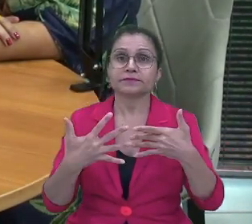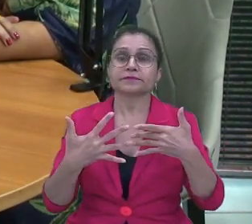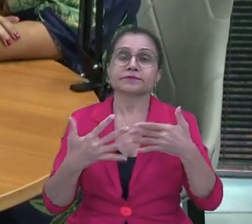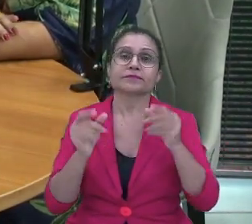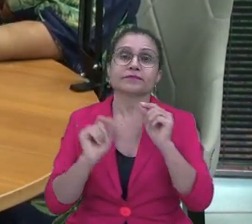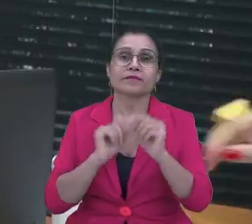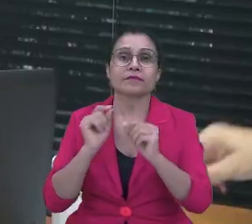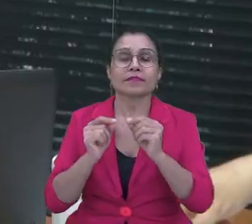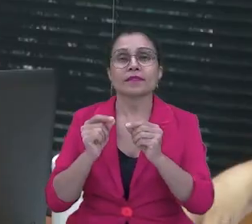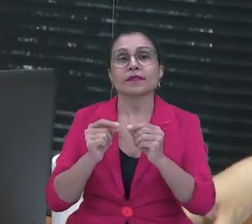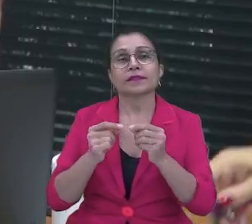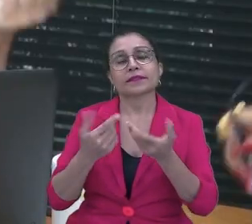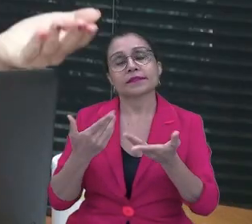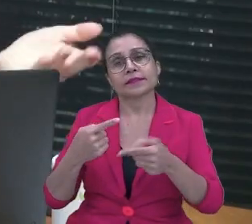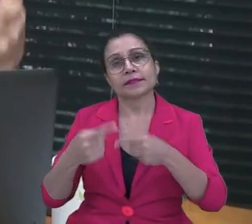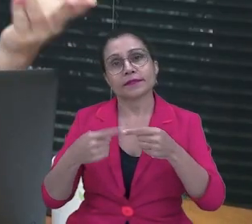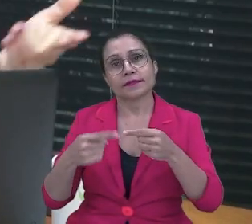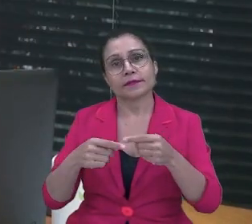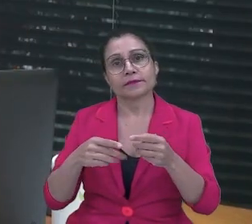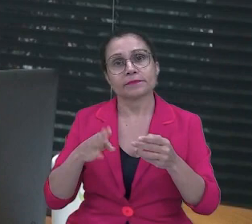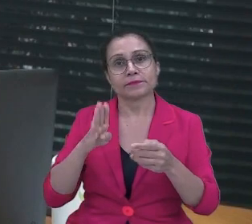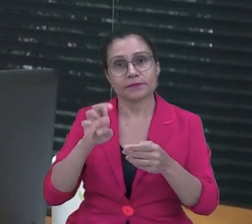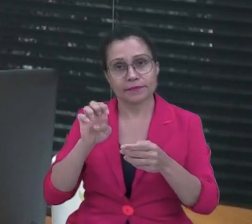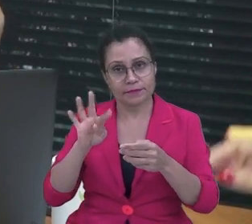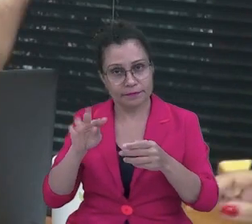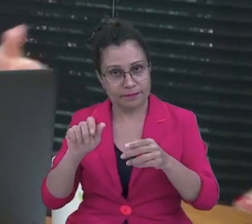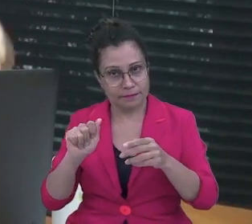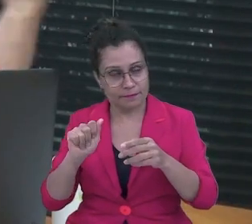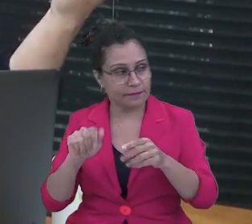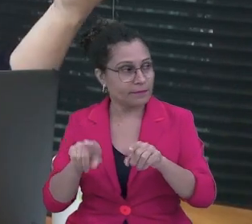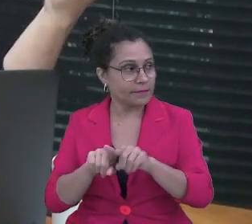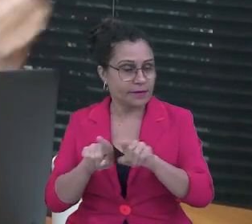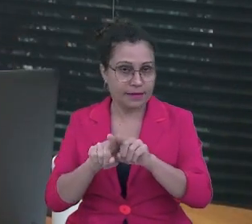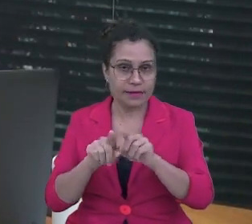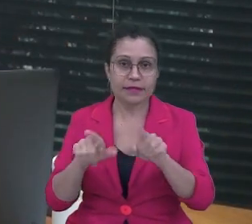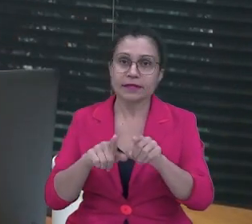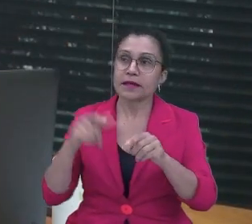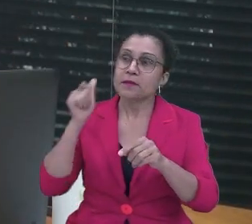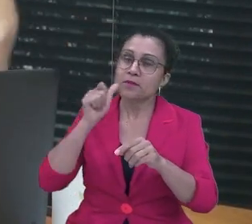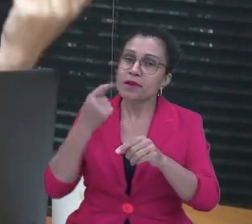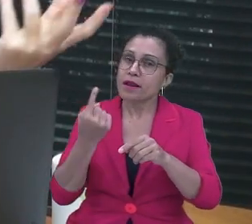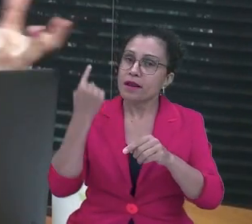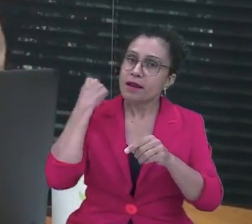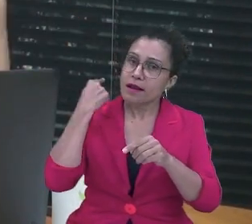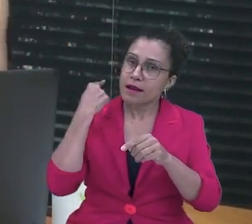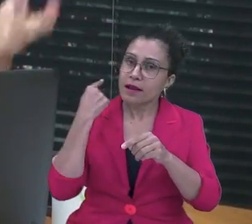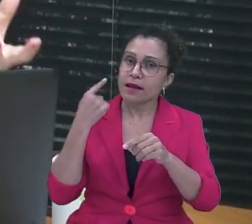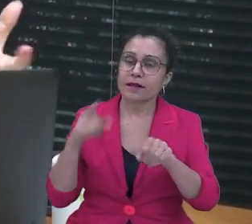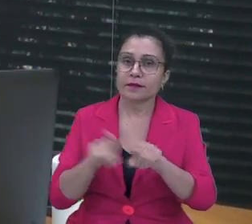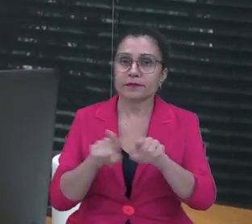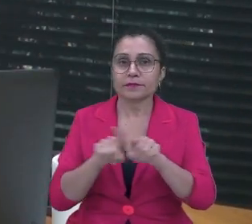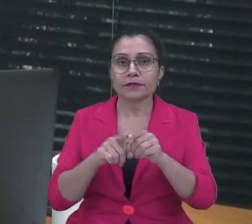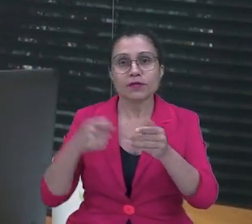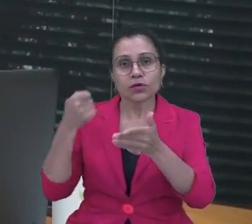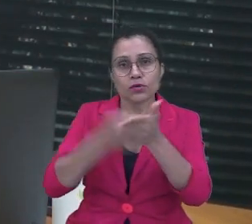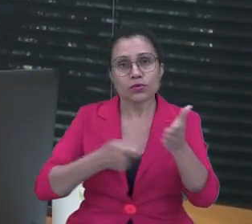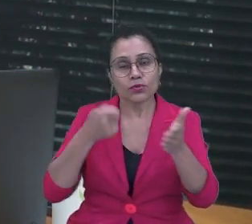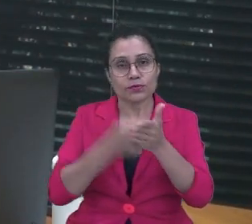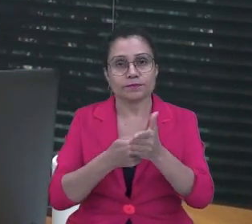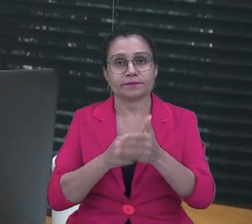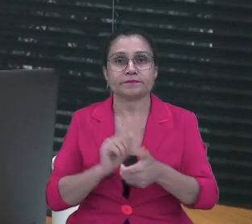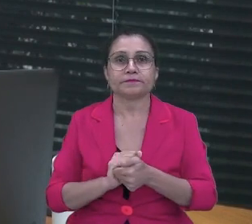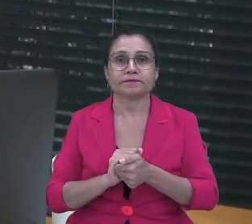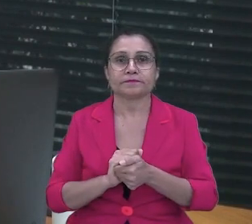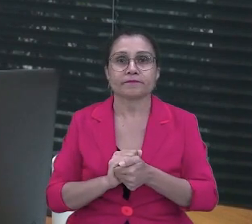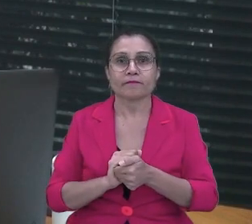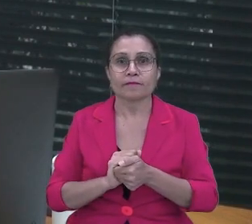passar para a senhora para suas considerações, inclusive da Berta Lutz, né, que integrou, que foi uma dessas mulheres, né, grande nessa luta, que ela falava